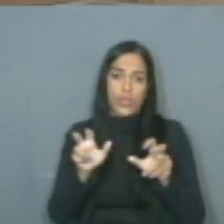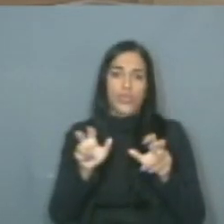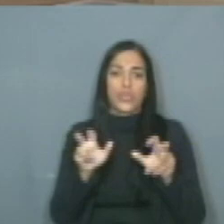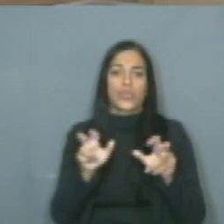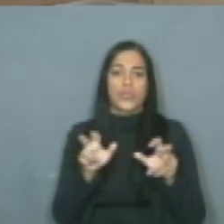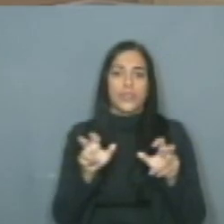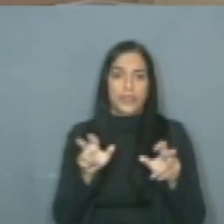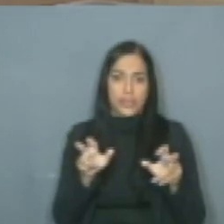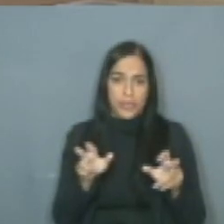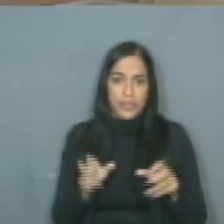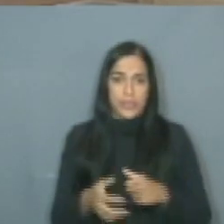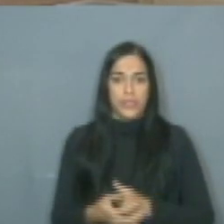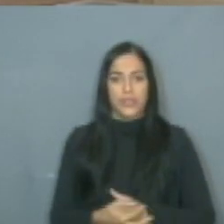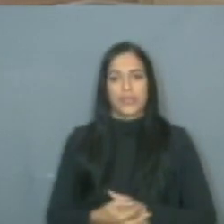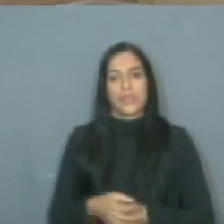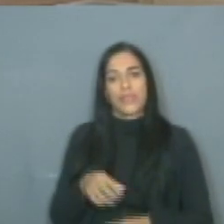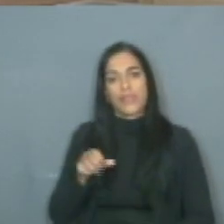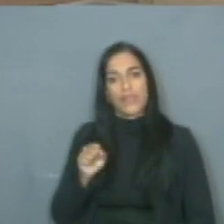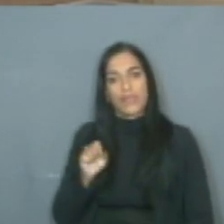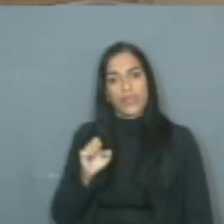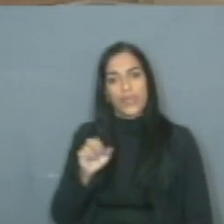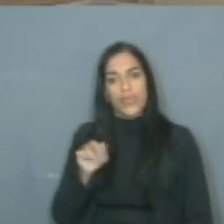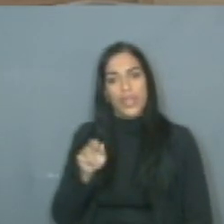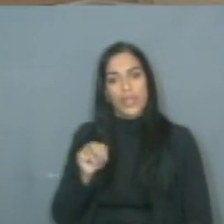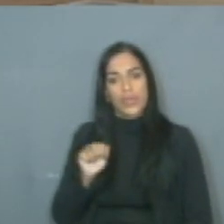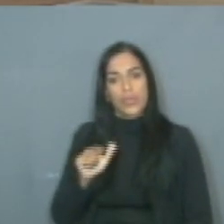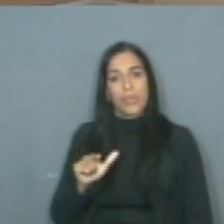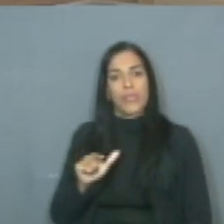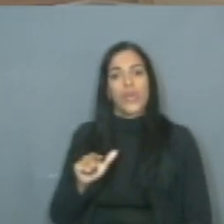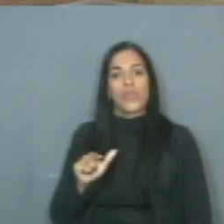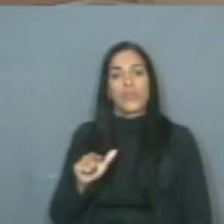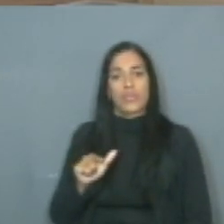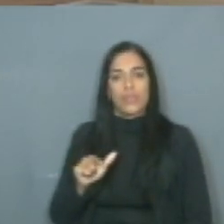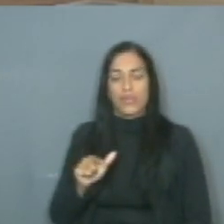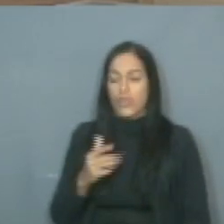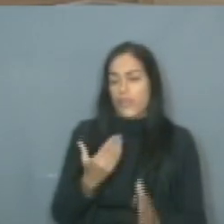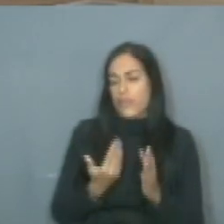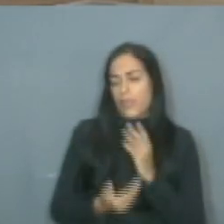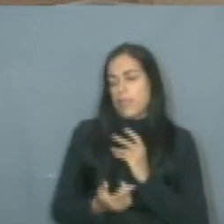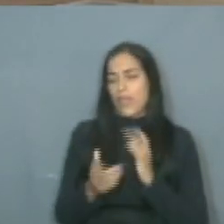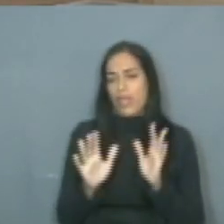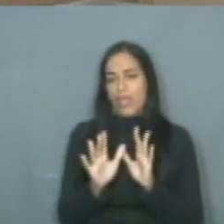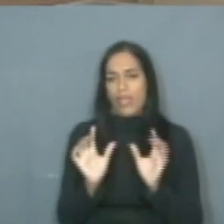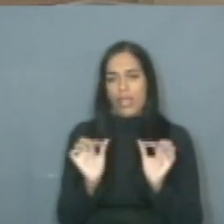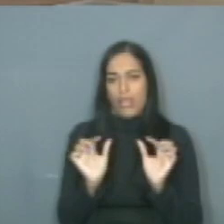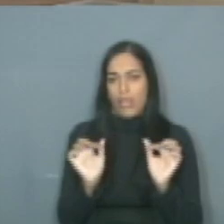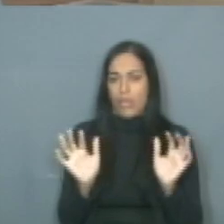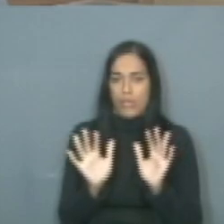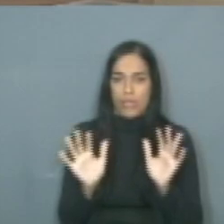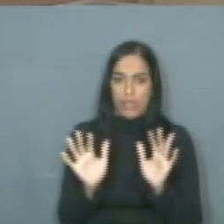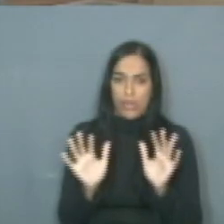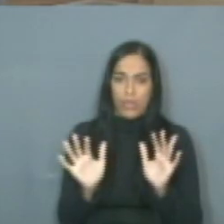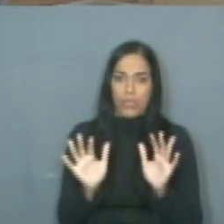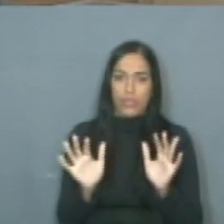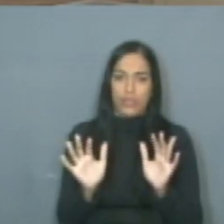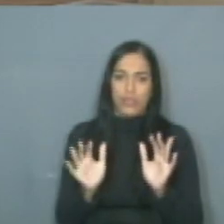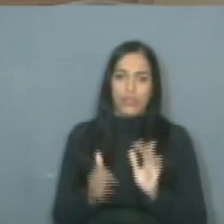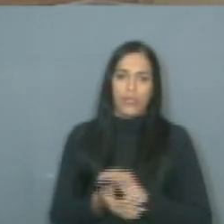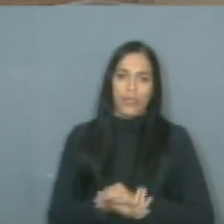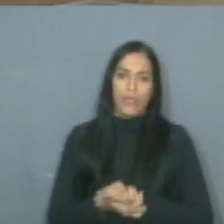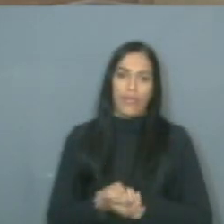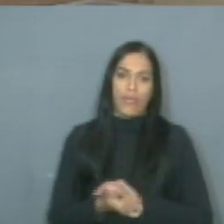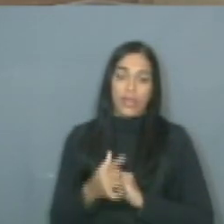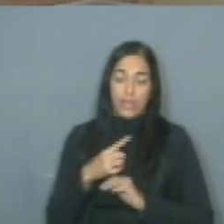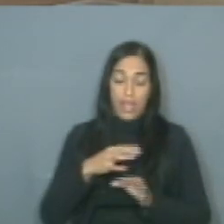matéria, que Setúbal efetivamente não vai perder R$1 sequer no seu valor venal, sobretudo porque a gente